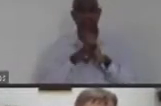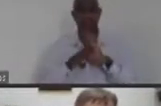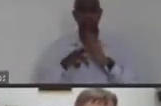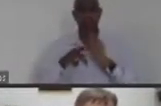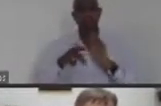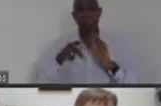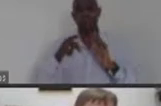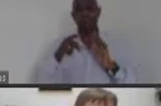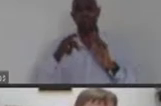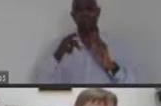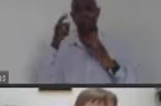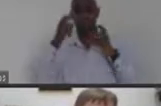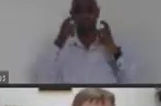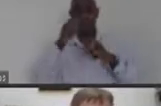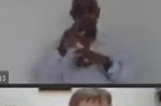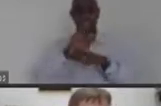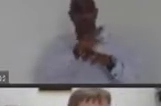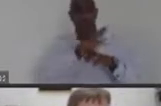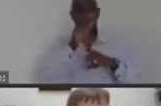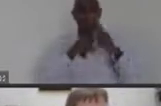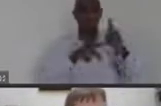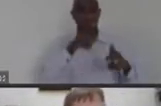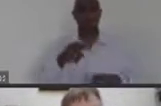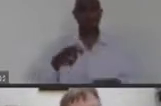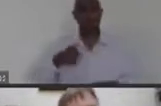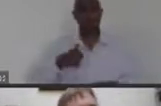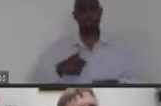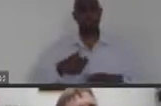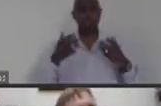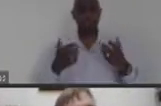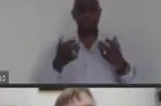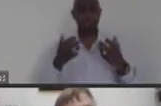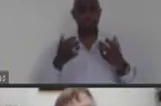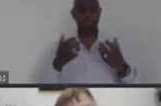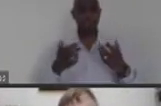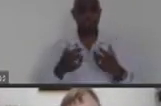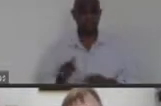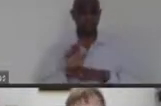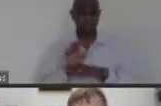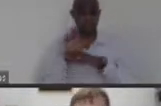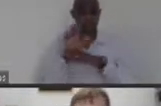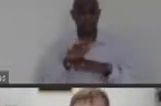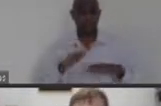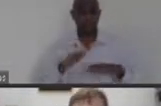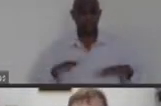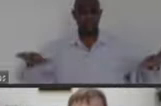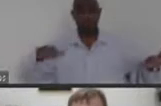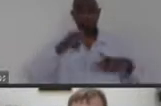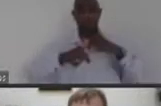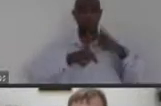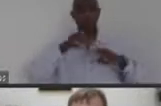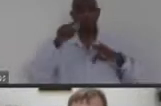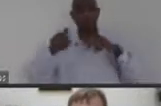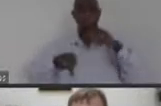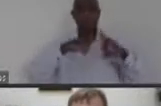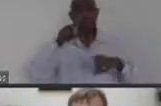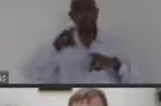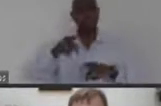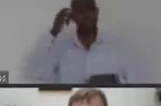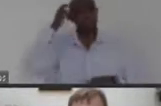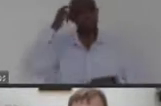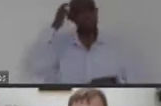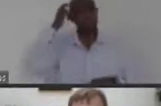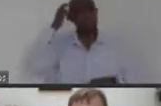que é de interesse deste parlamentar contribuir com as melhorias nos serviços públicos prestados para o cidadão sumarense,